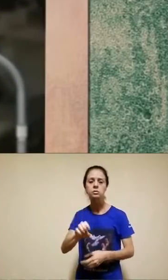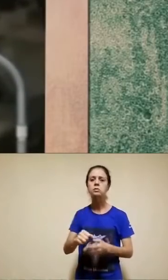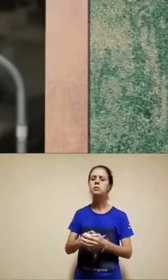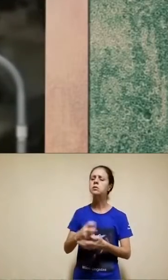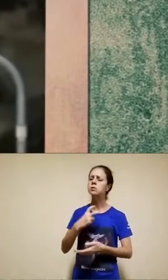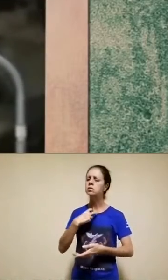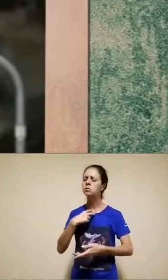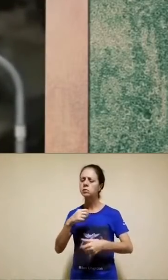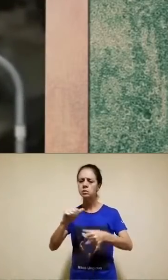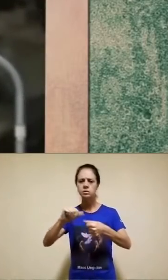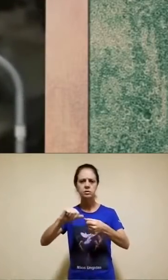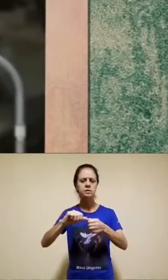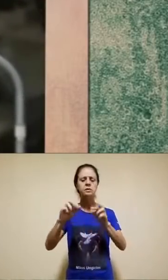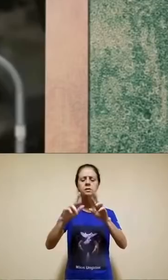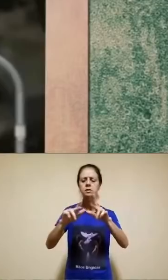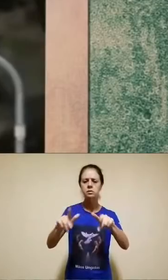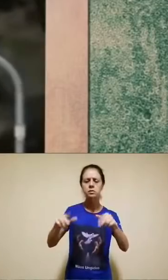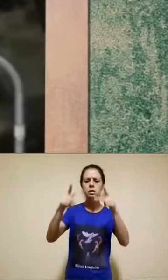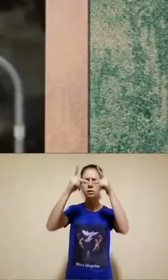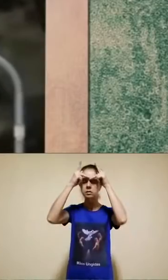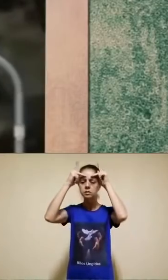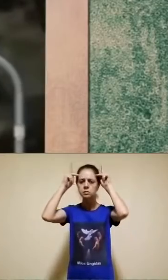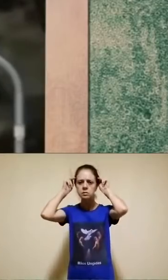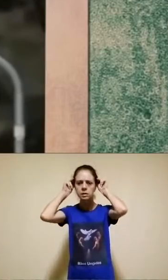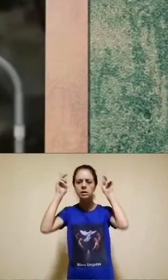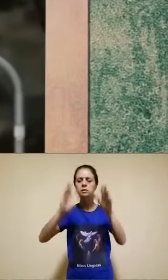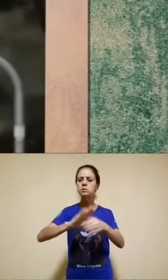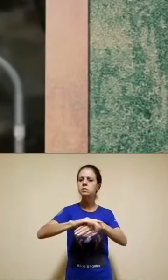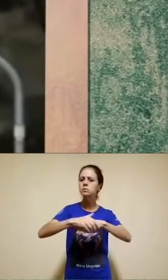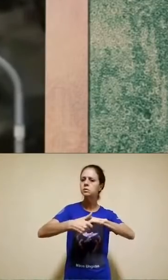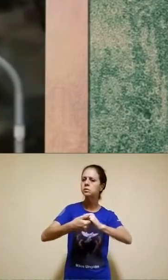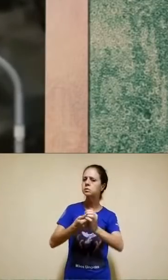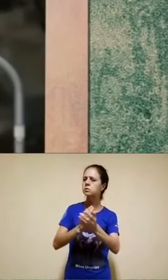da Pilato, lavarci le mani. Non possiamo.